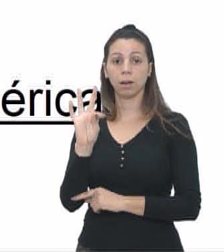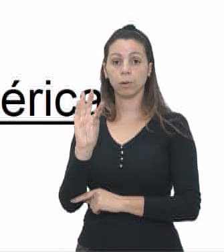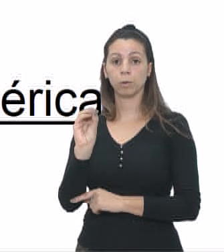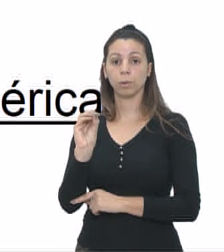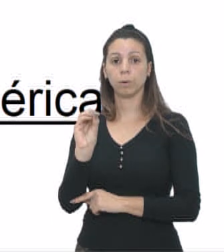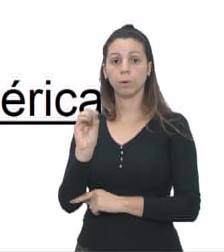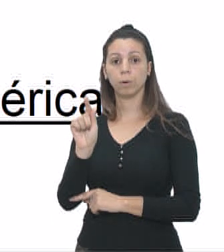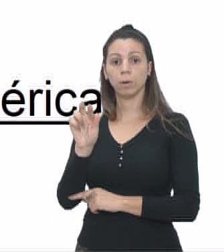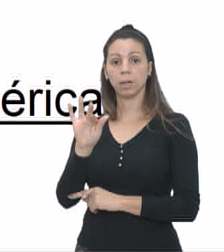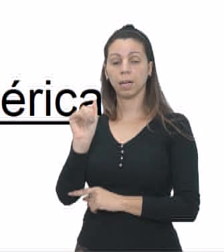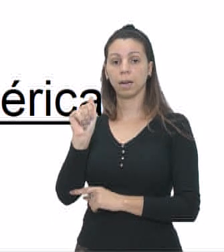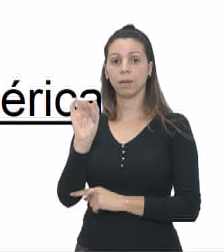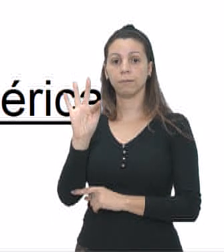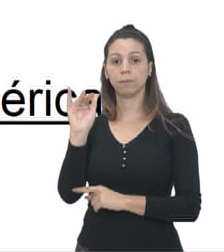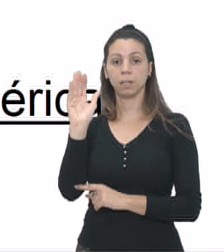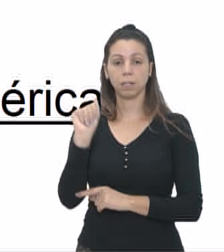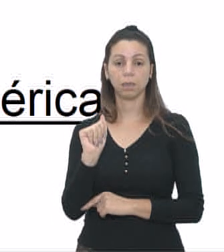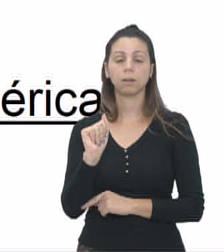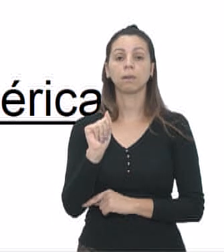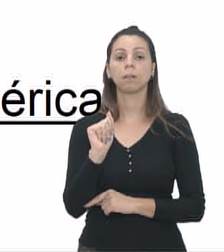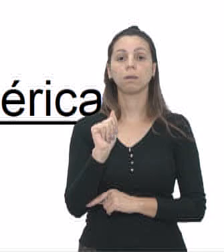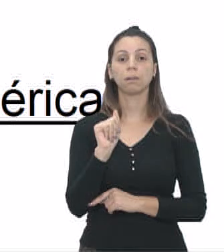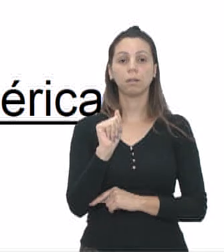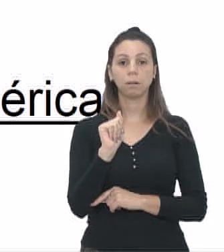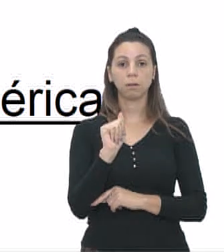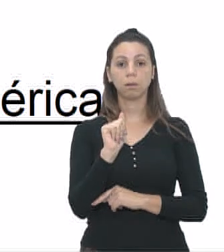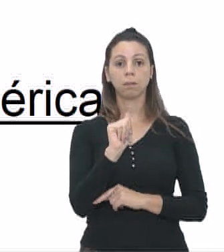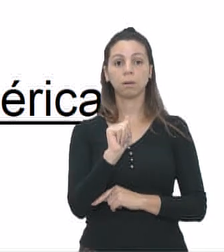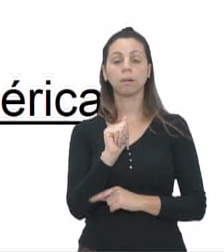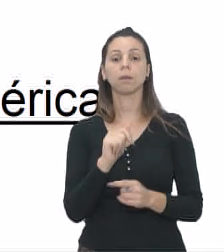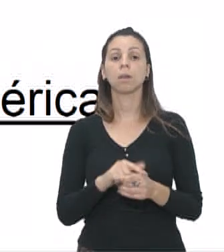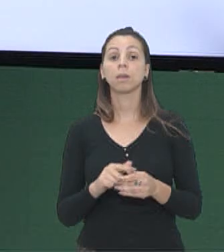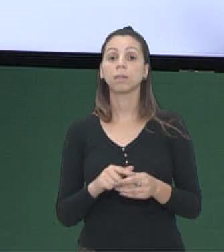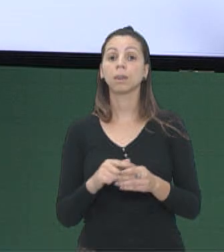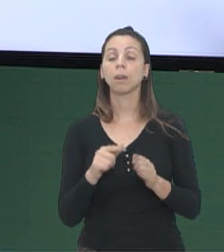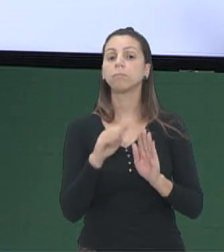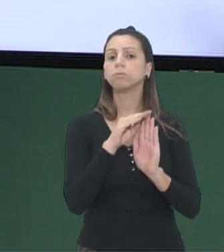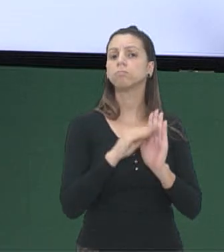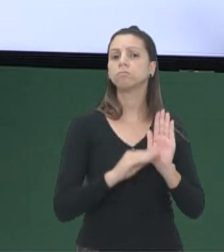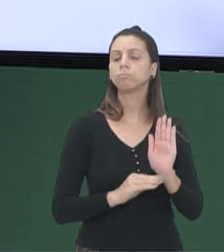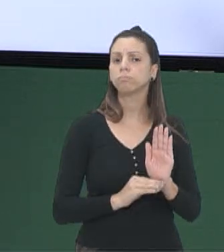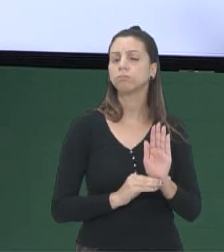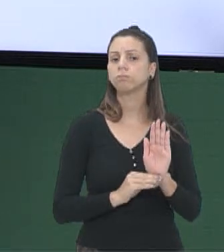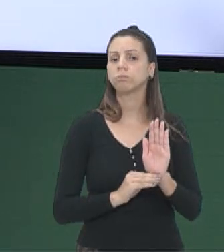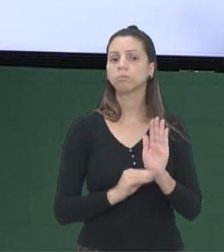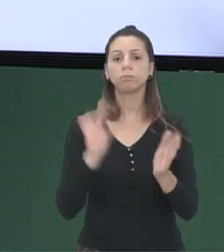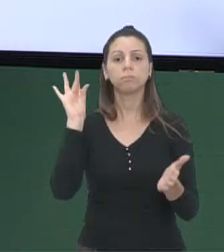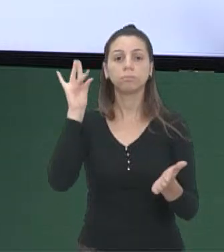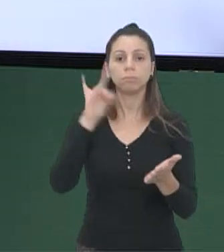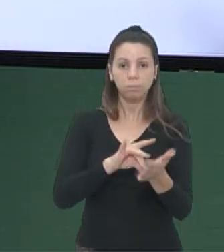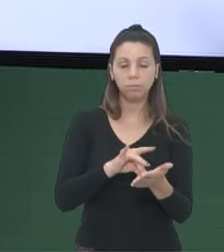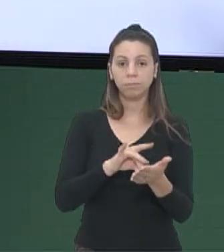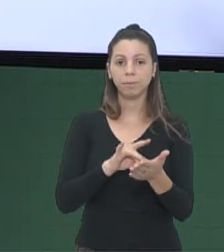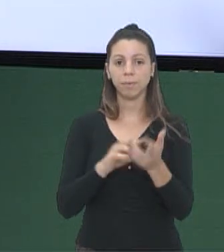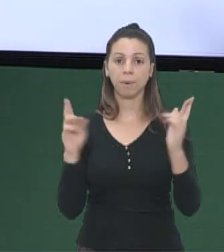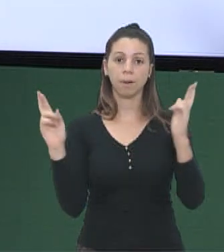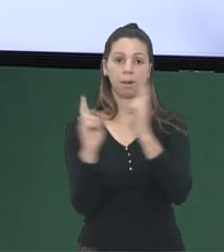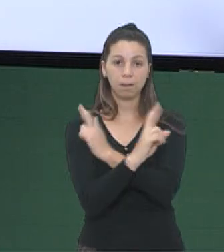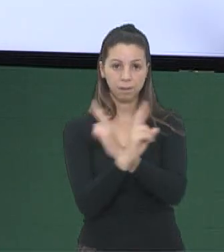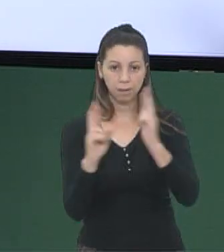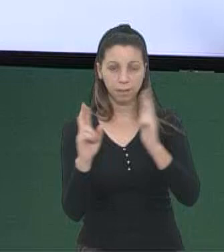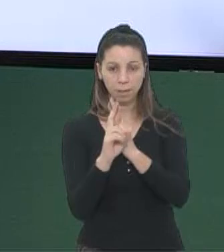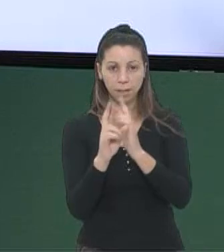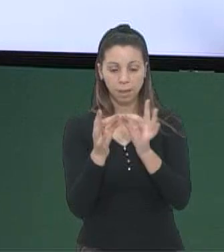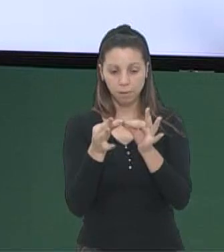mais sobre as escalas cartográficas, que são essas ferramentas que possibilitam o quê? Uma real relação entre